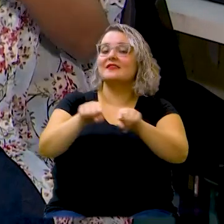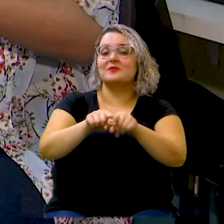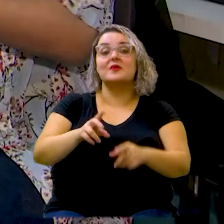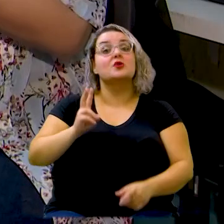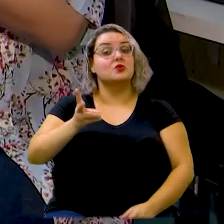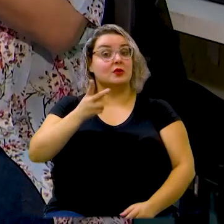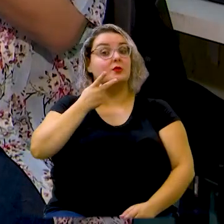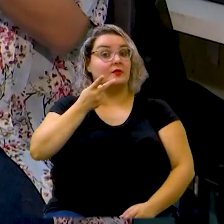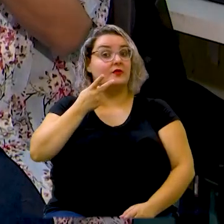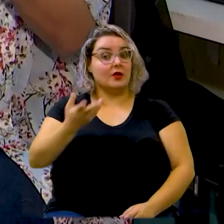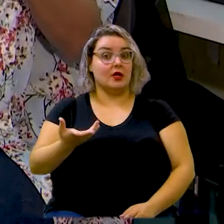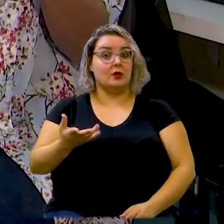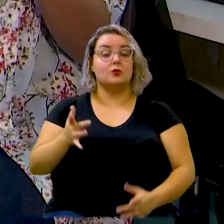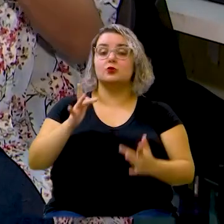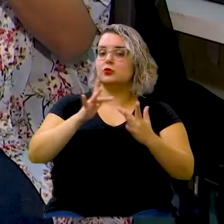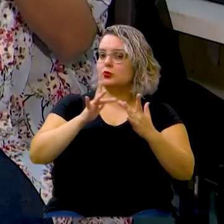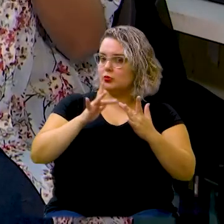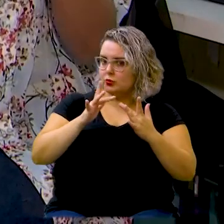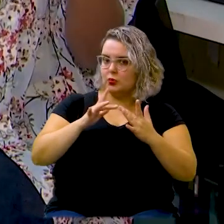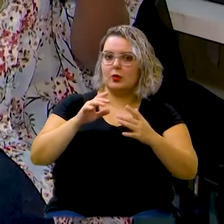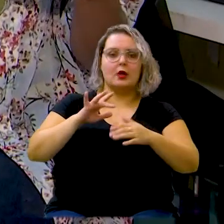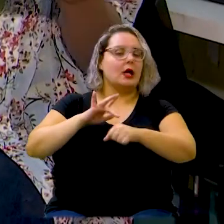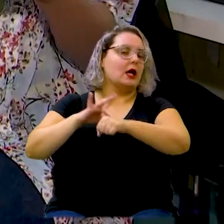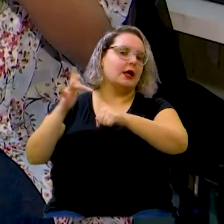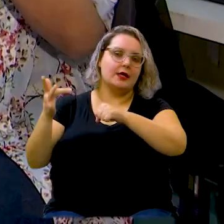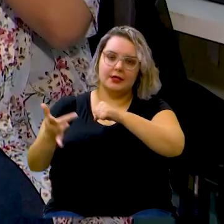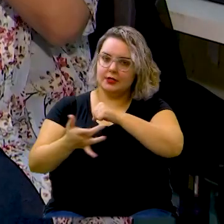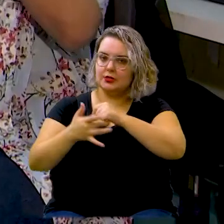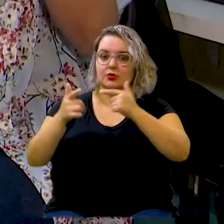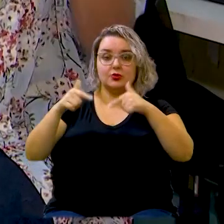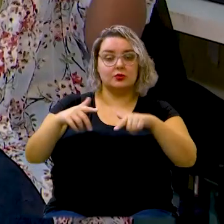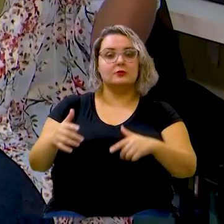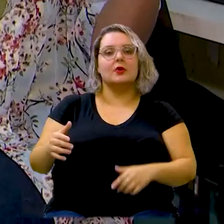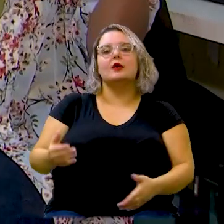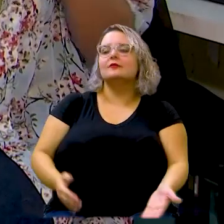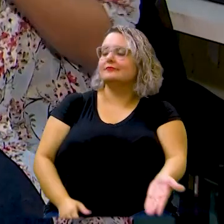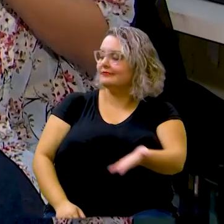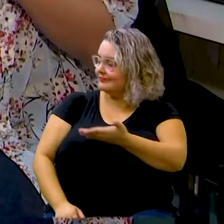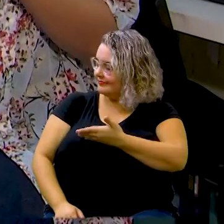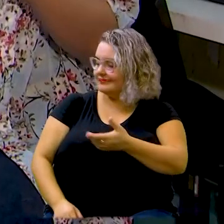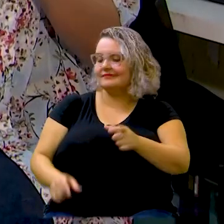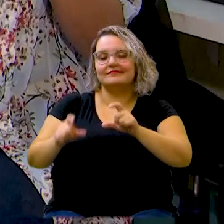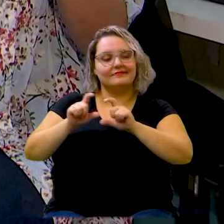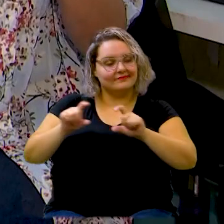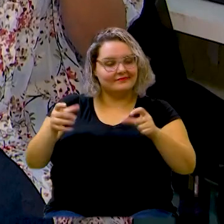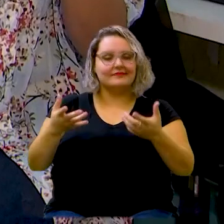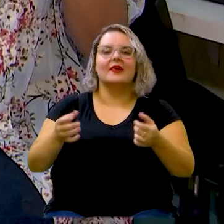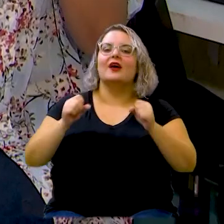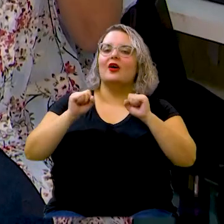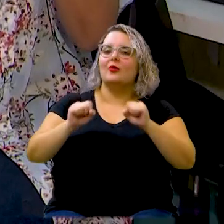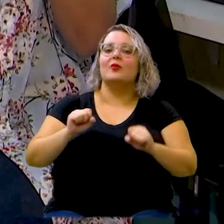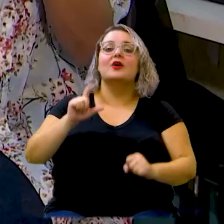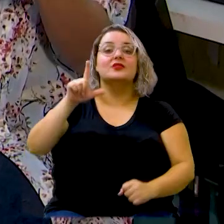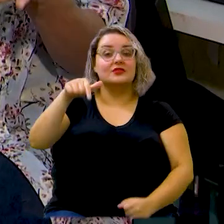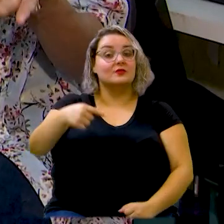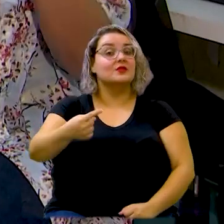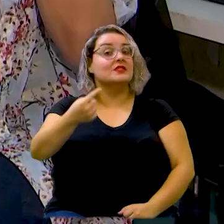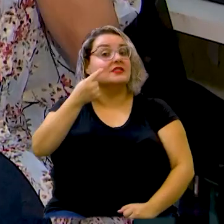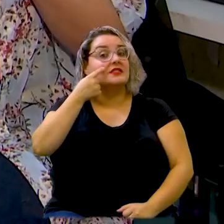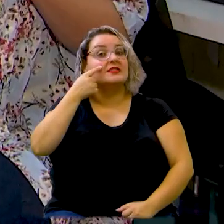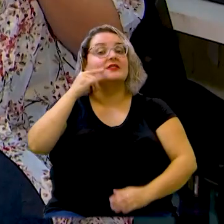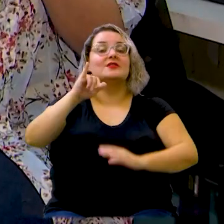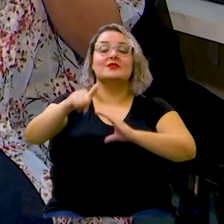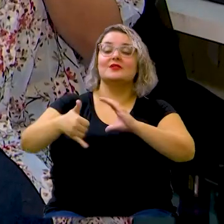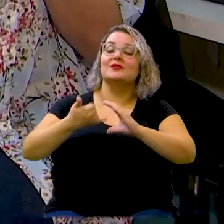Como eu sempre digo, os contatos, redes sociais do local fica aqui passando na sua tela. Vocês podem depois assistir